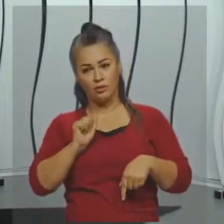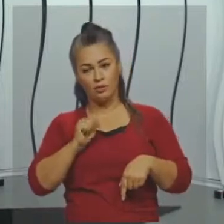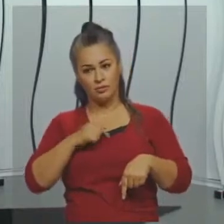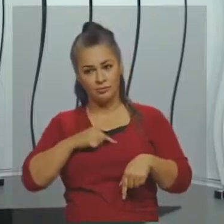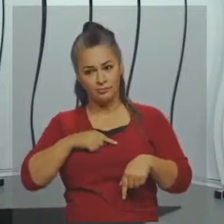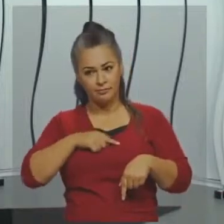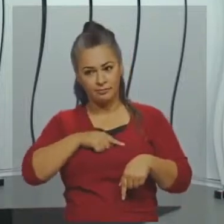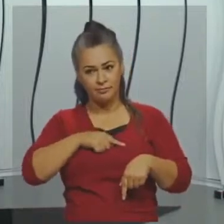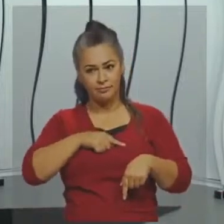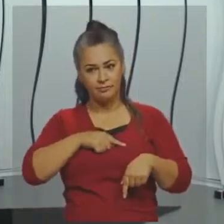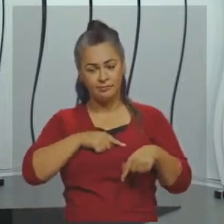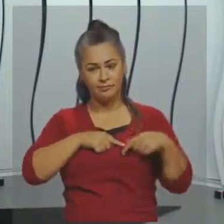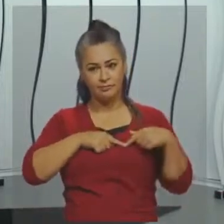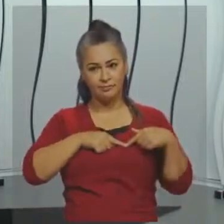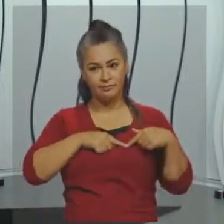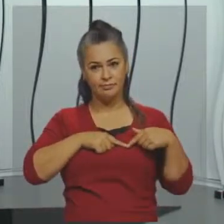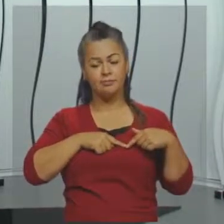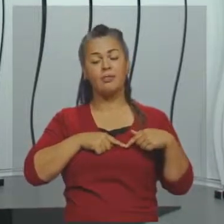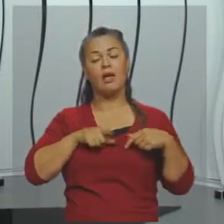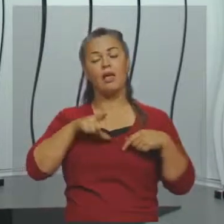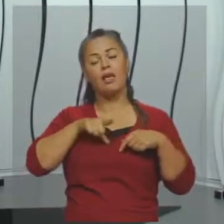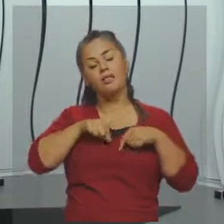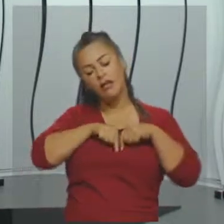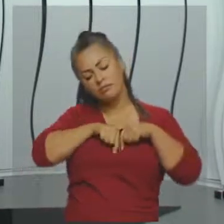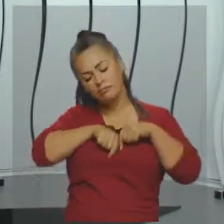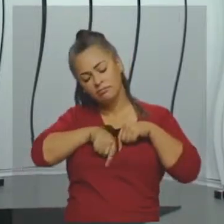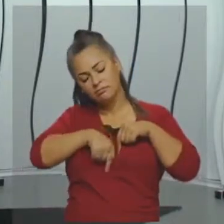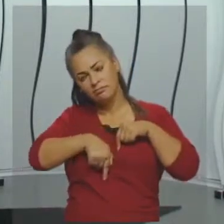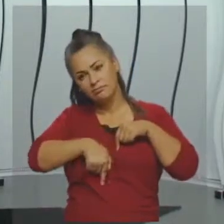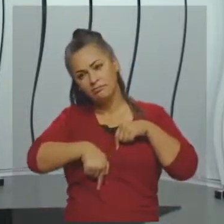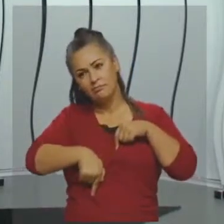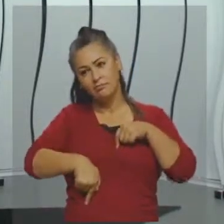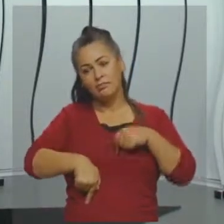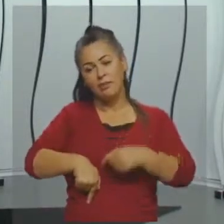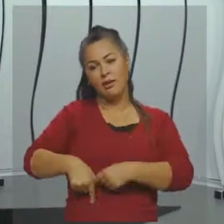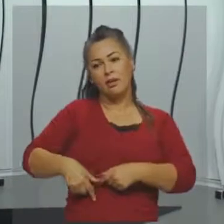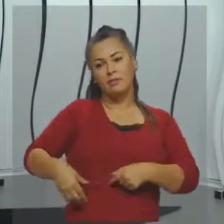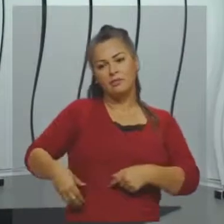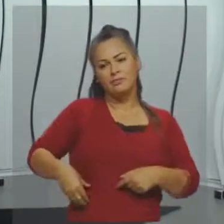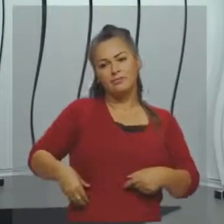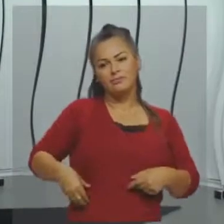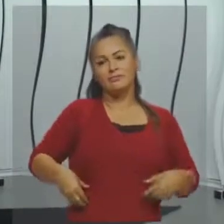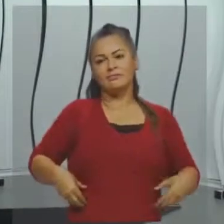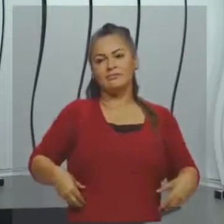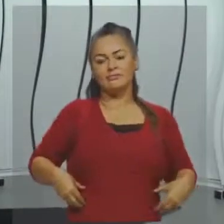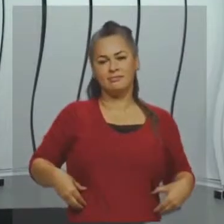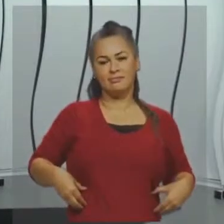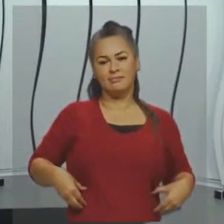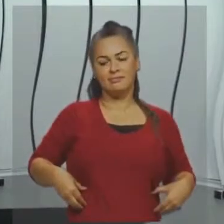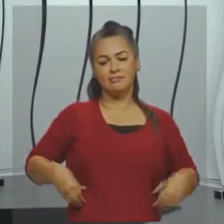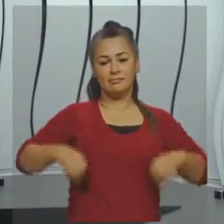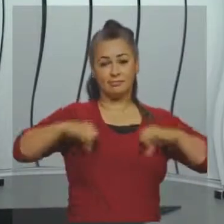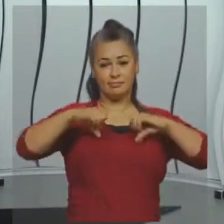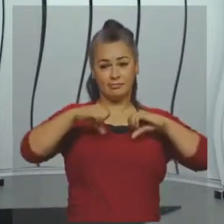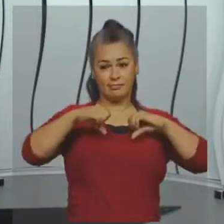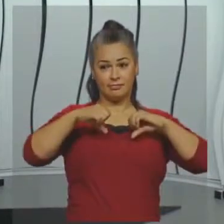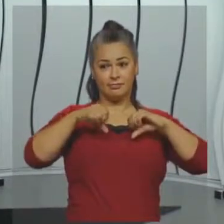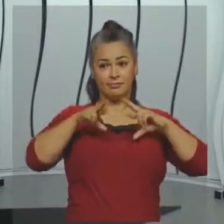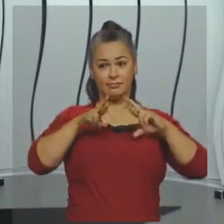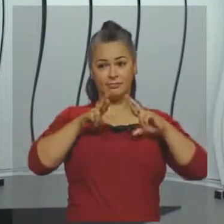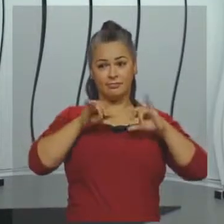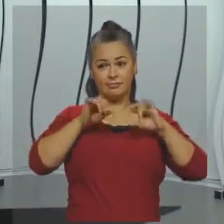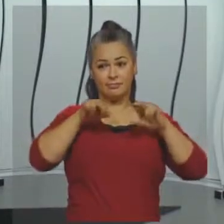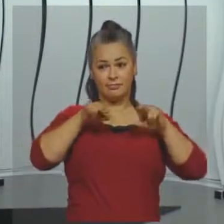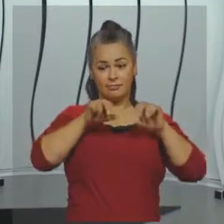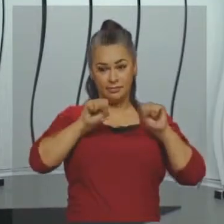vai formar a artéria renal. Uma artéria que vai dar lá nos seus rins. Essa artéria renal, então, ela que